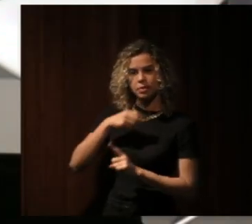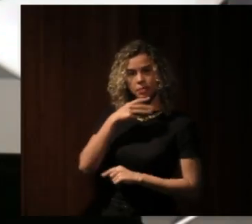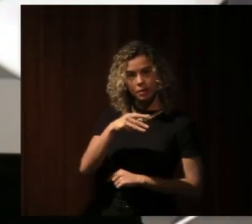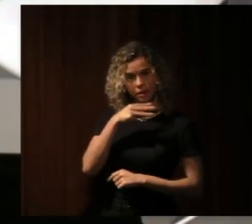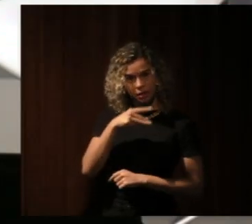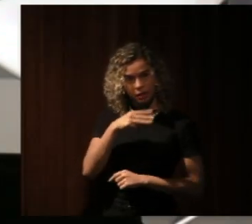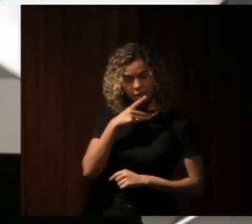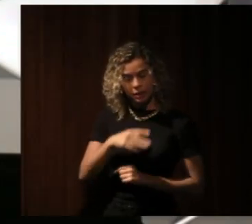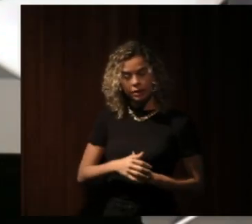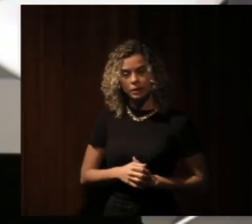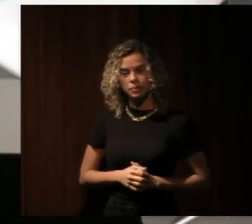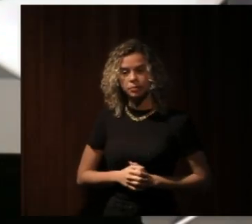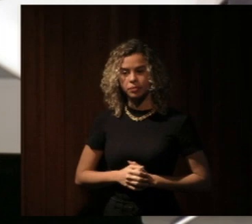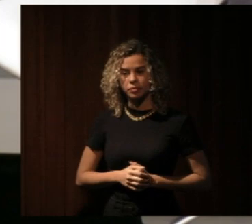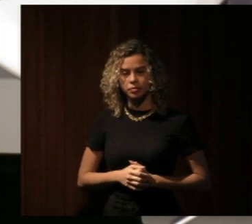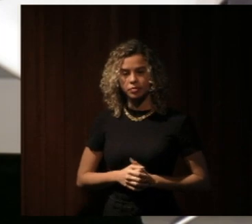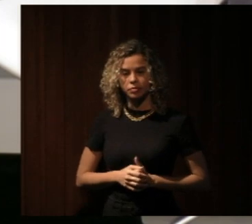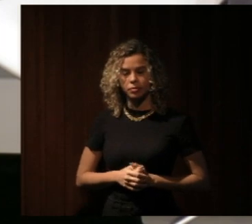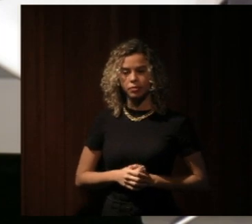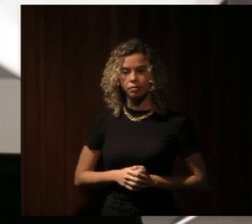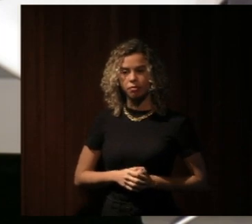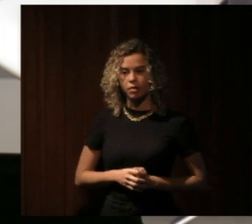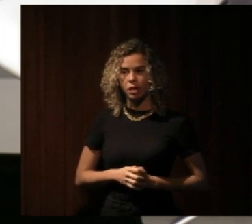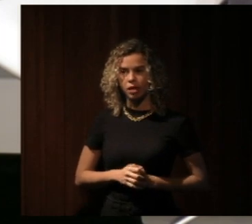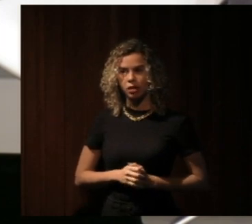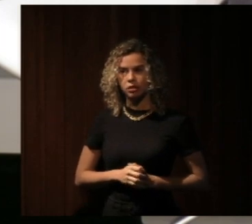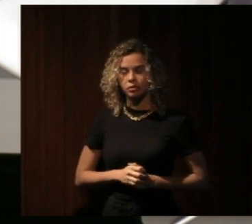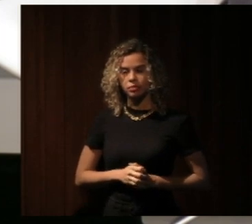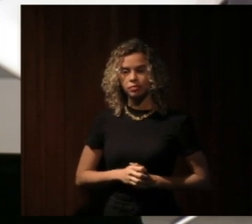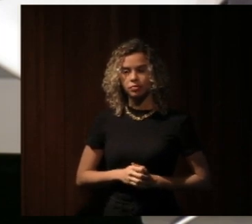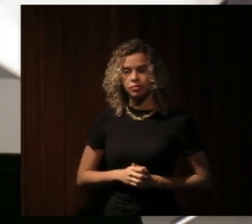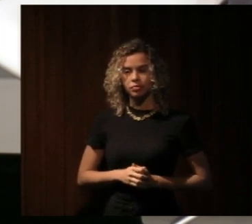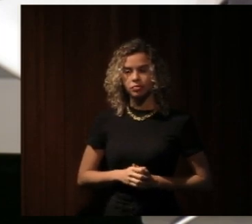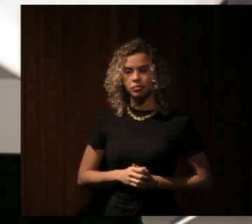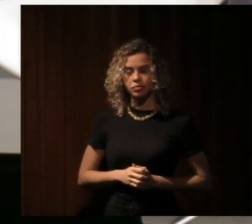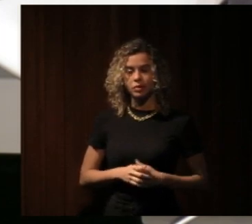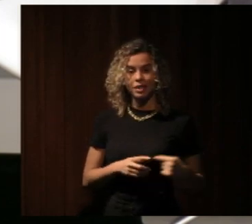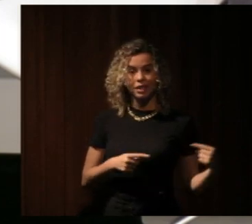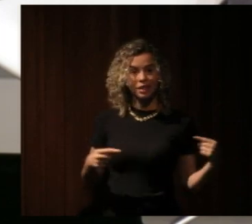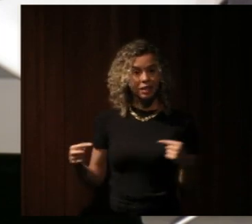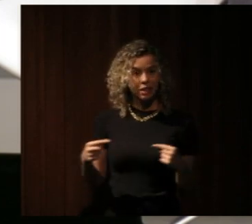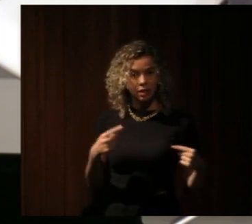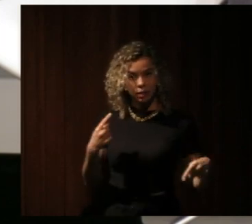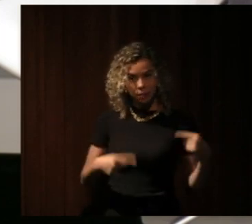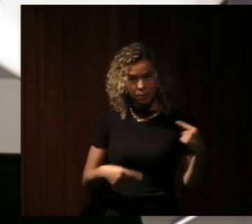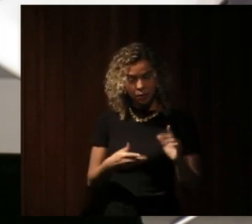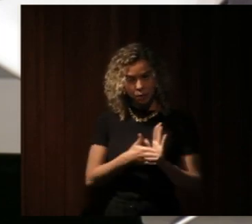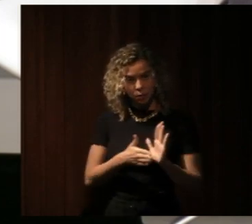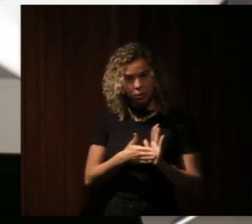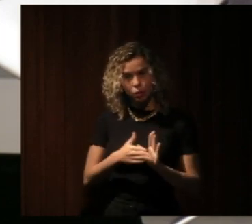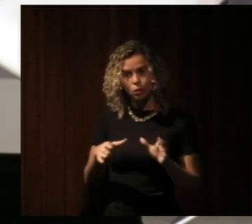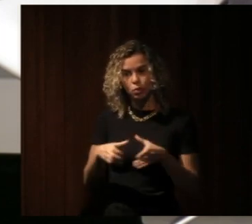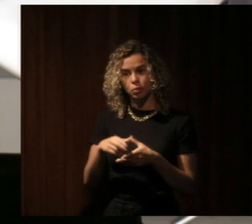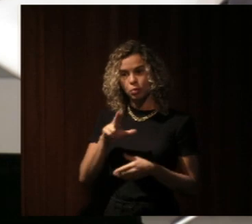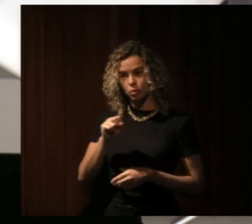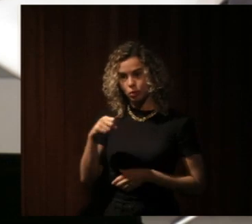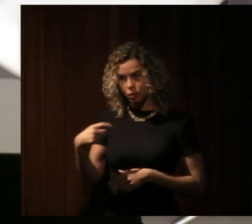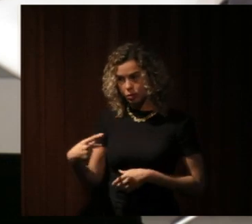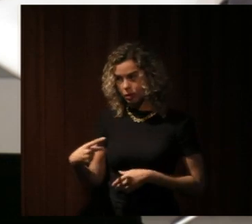em que o o monitor do debate político na internet aquele grupo da